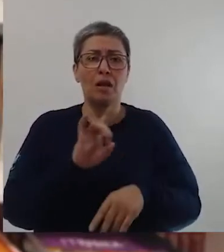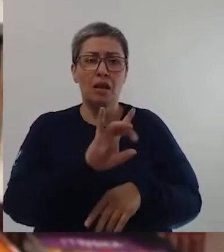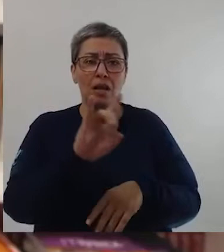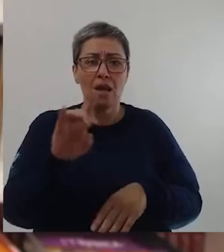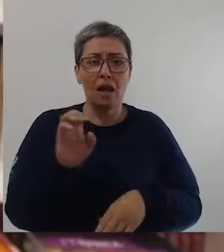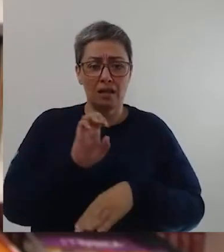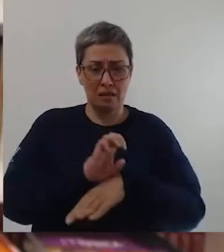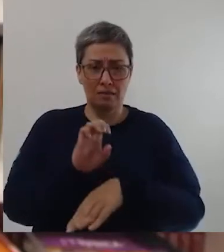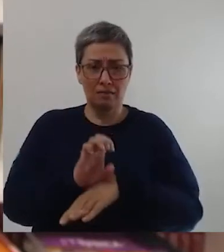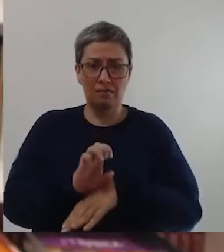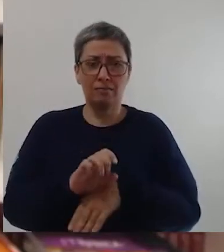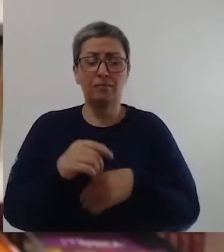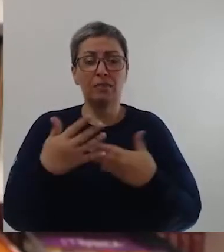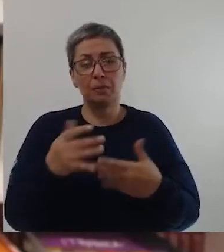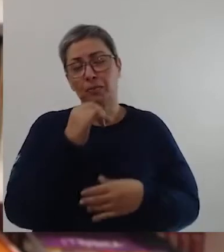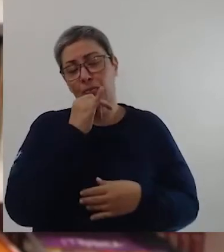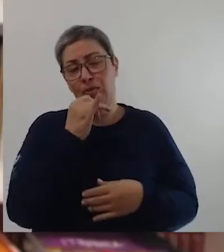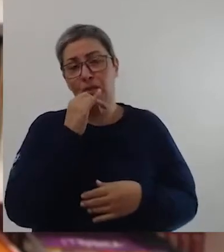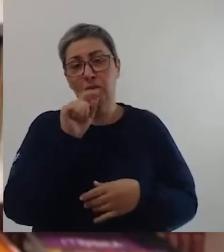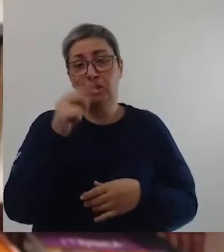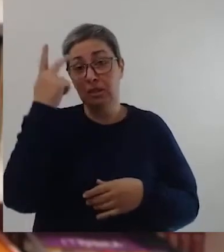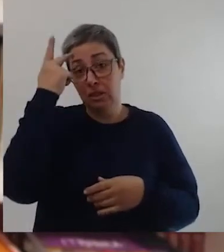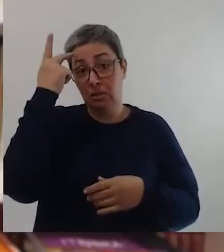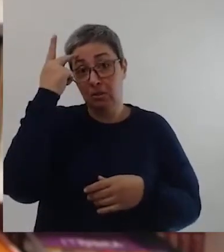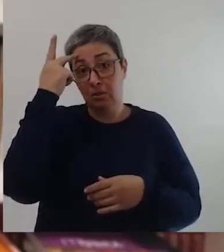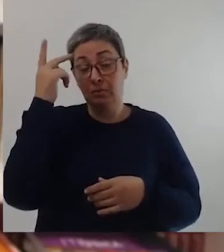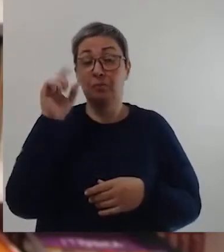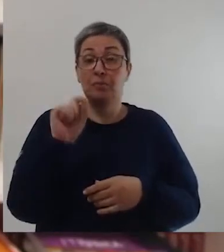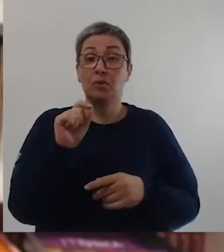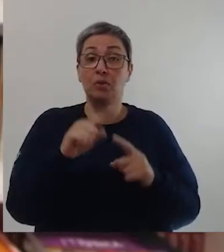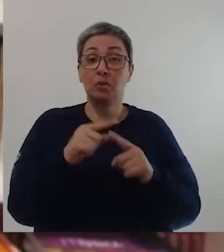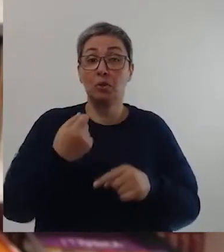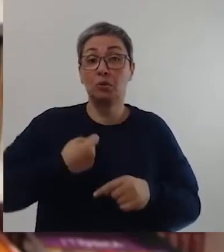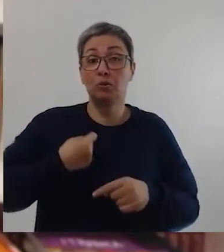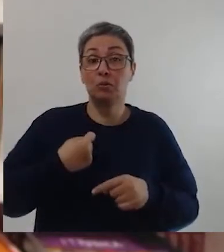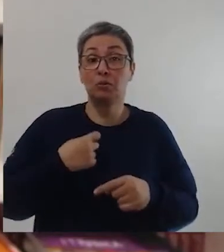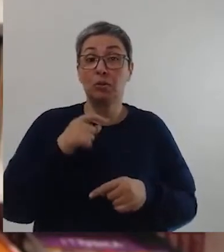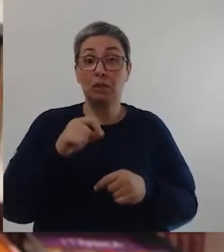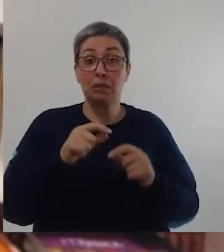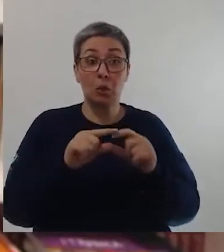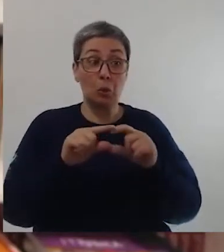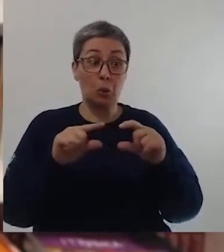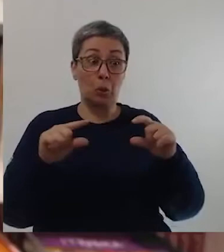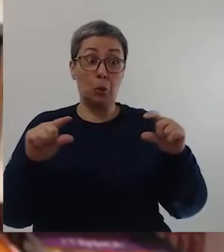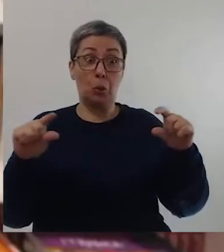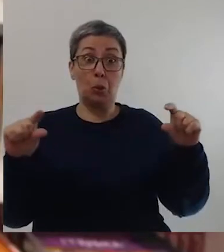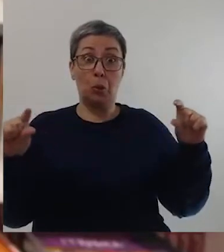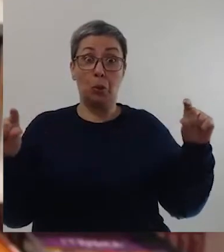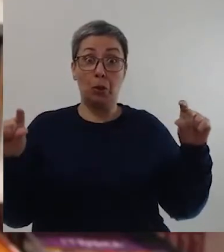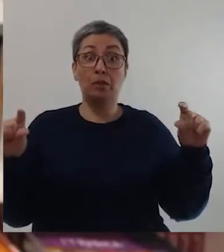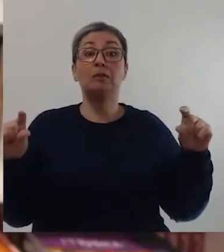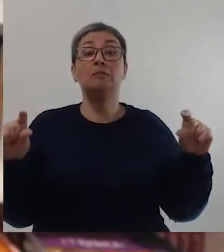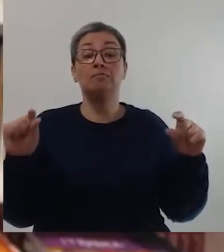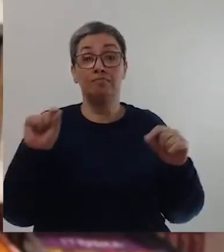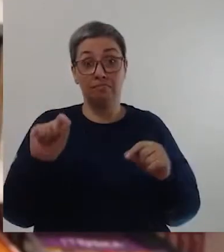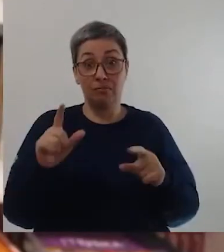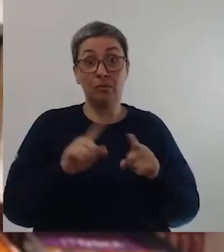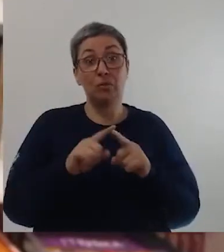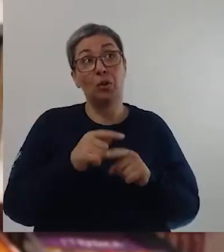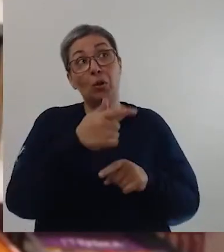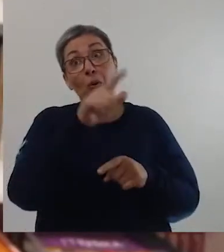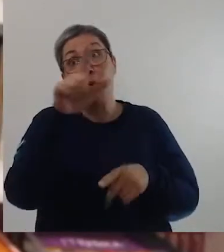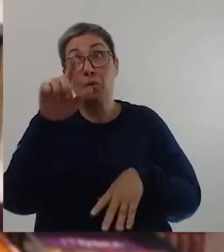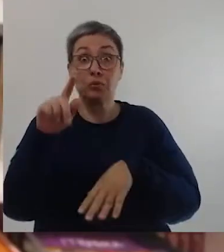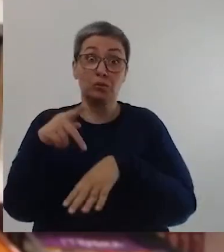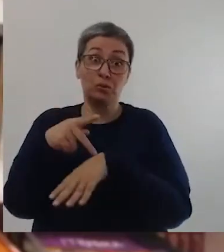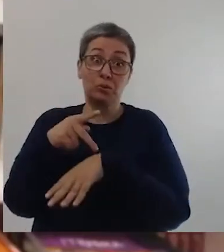de cada estado tá então por exemplo em São Paulo os números são bem maiores